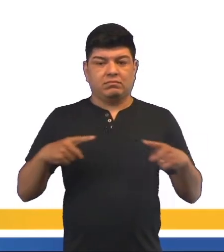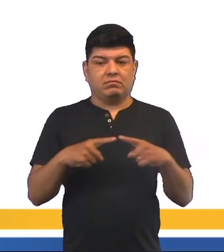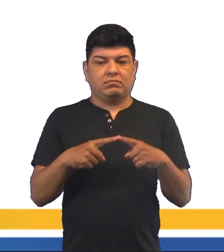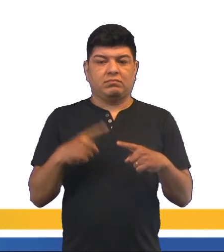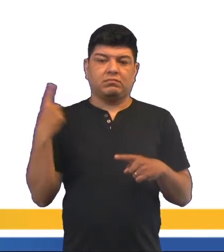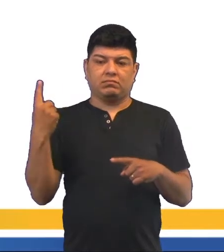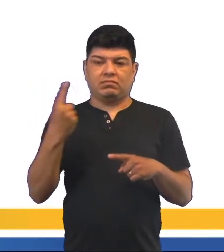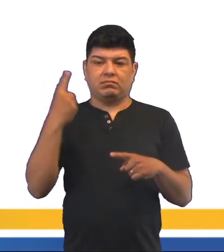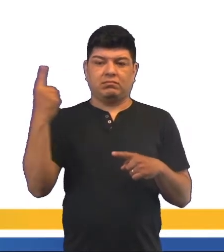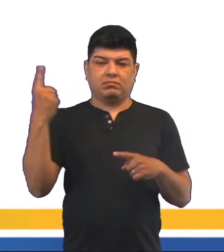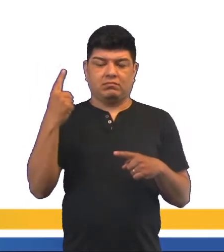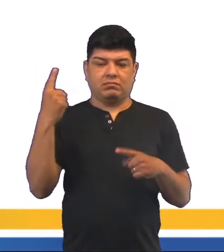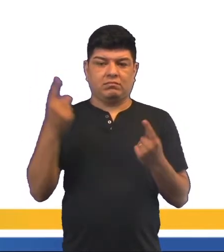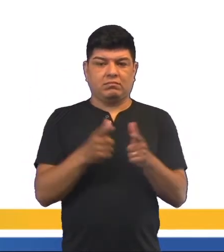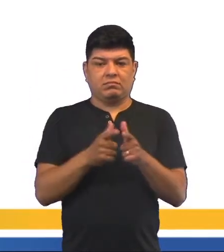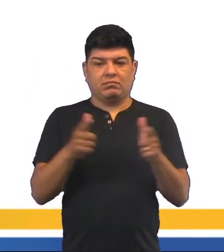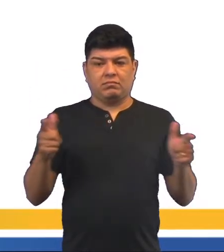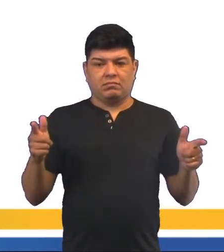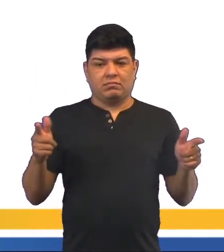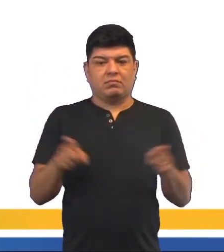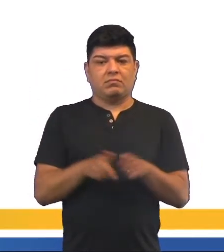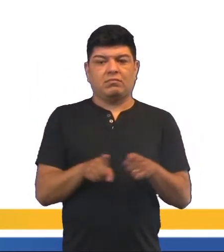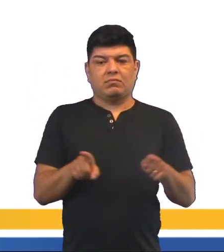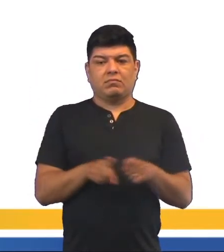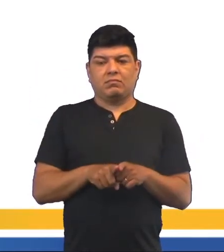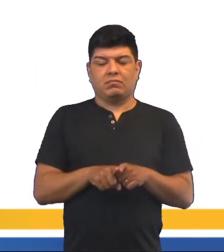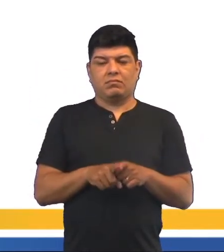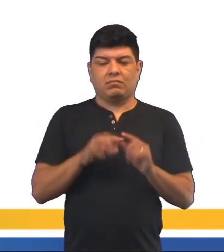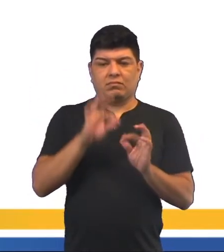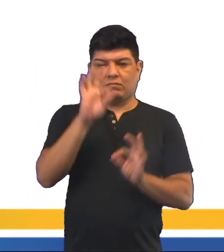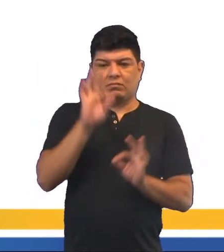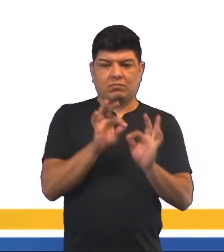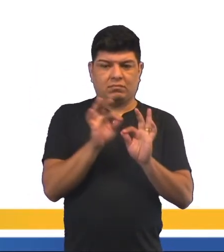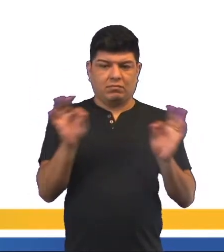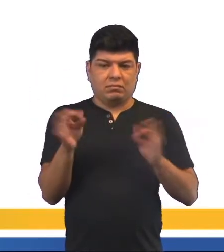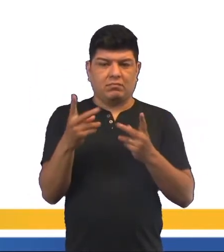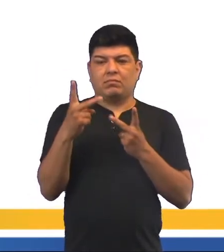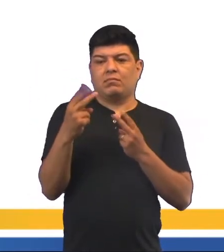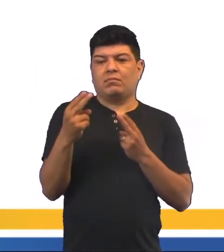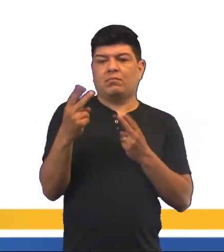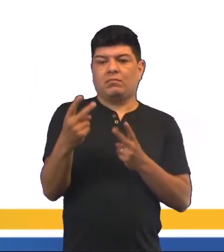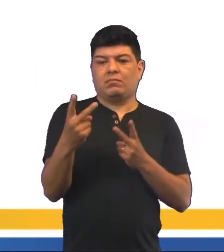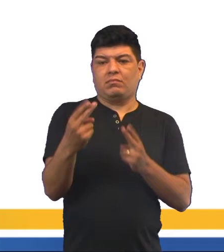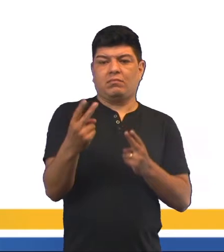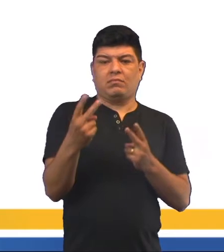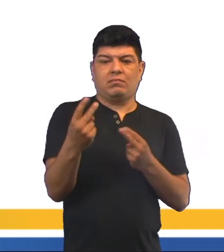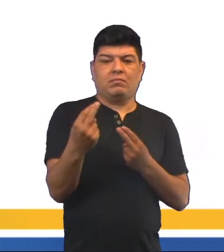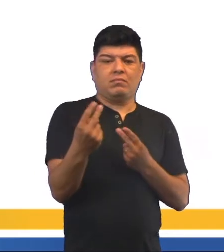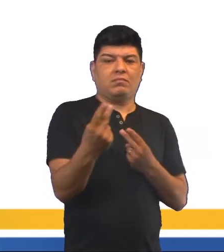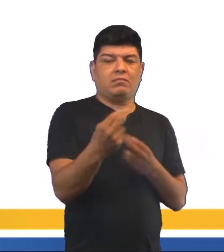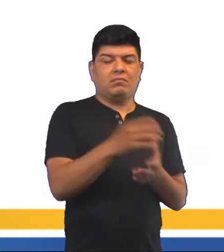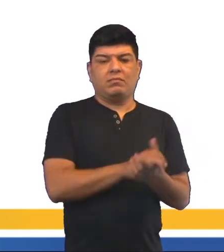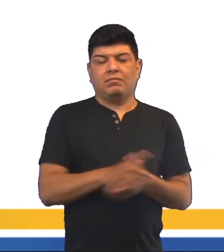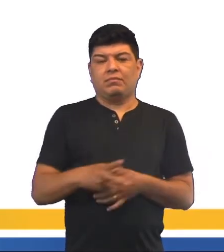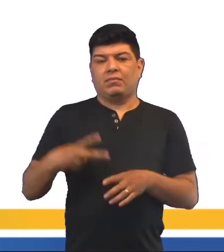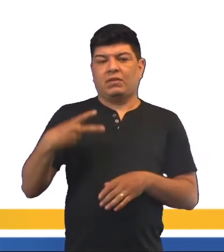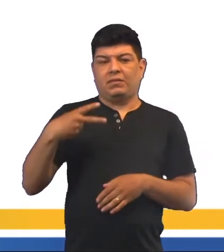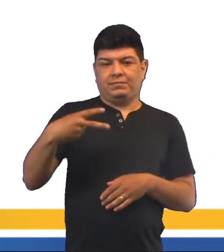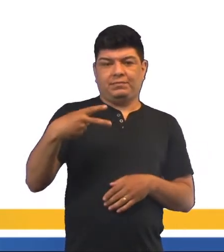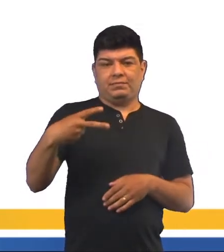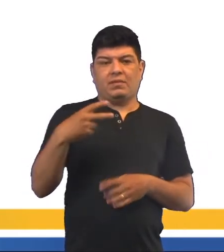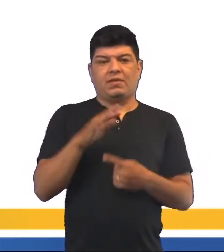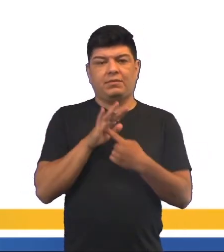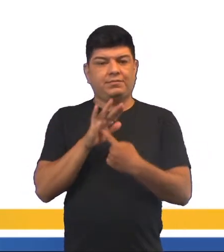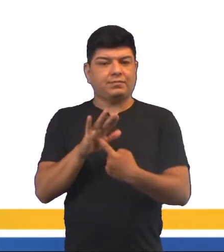a altura quanto a lateral, ele vai ter o mesmo tamanho de quadrinho, né? Então, eu vou ter 2 quadrinhos